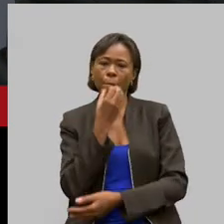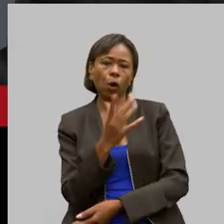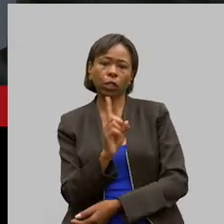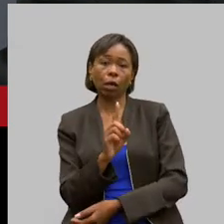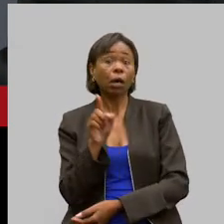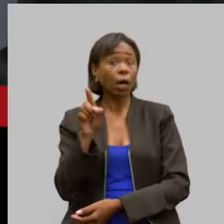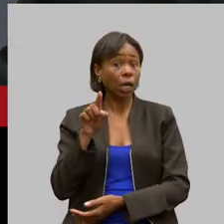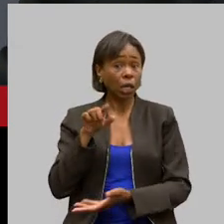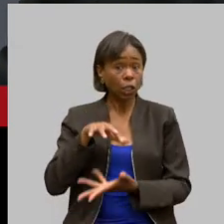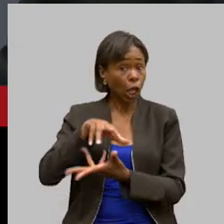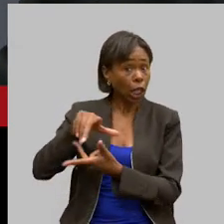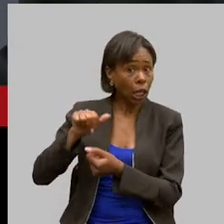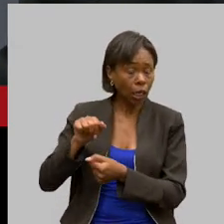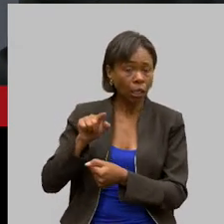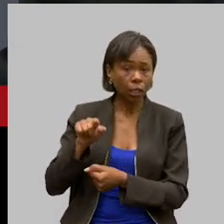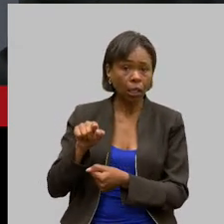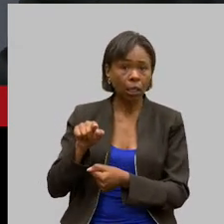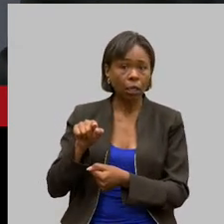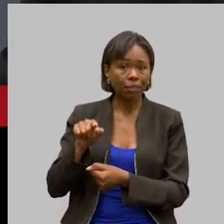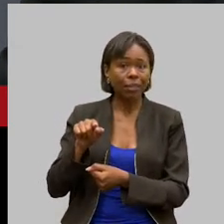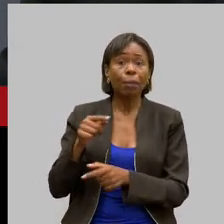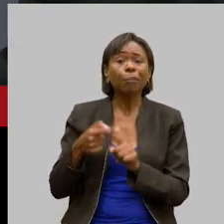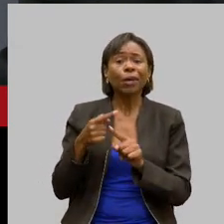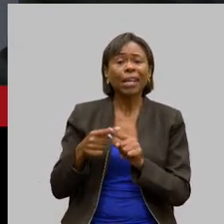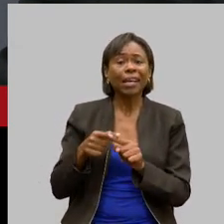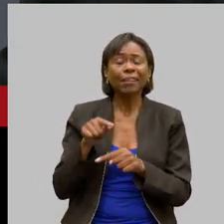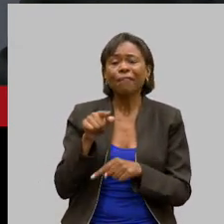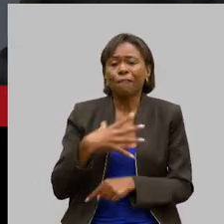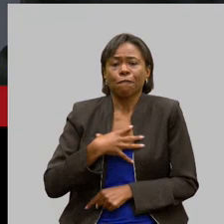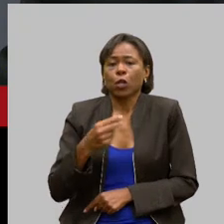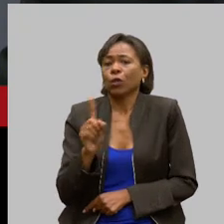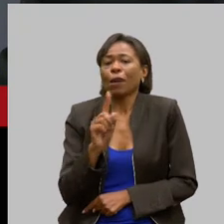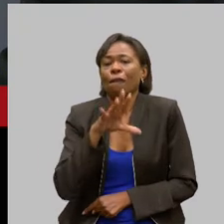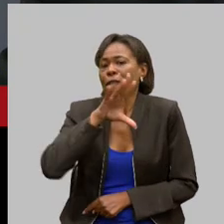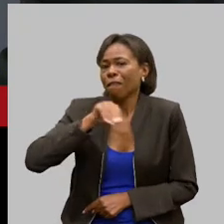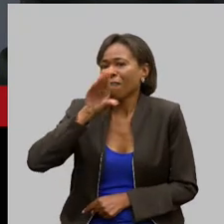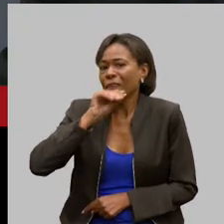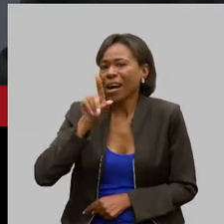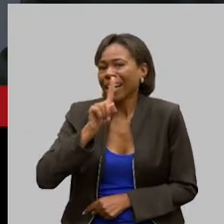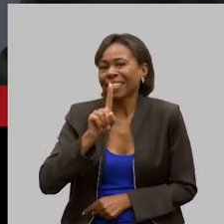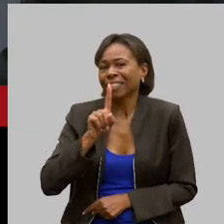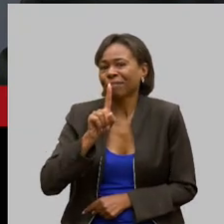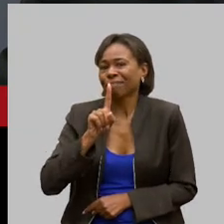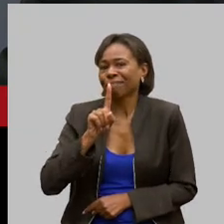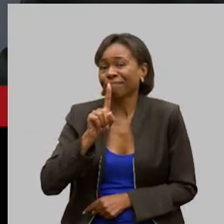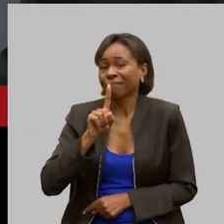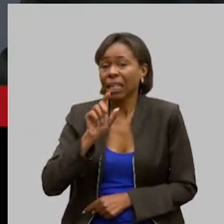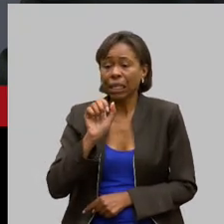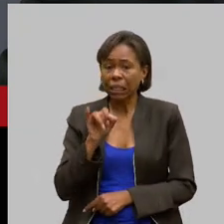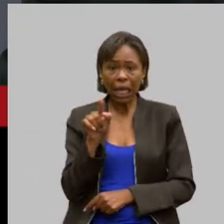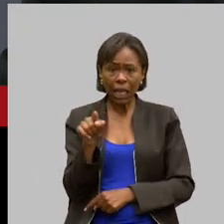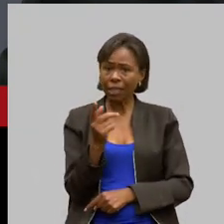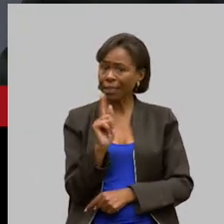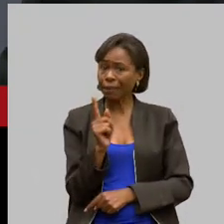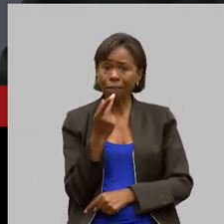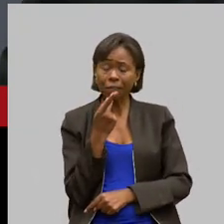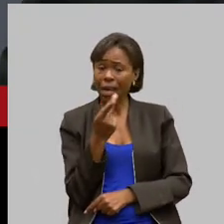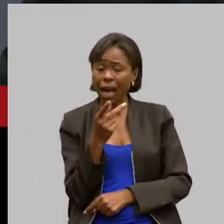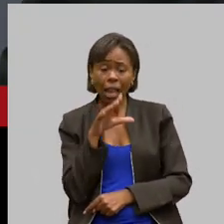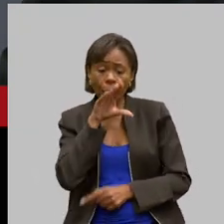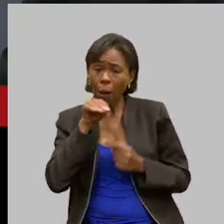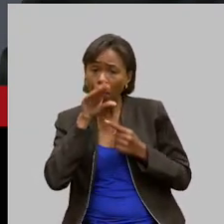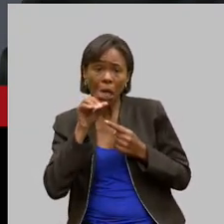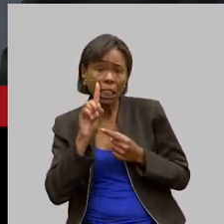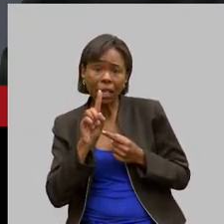não verbal Então se o seu filho não fala a língua mãe ele não não vai ser bem-vindo aqui porque ele não vai